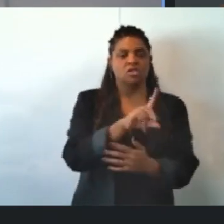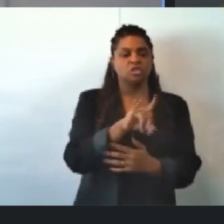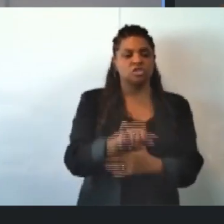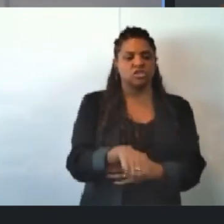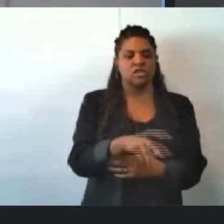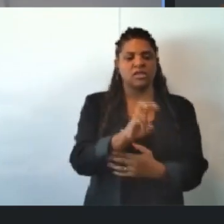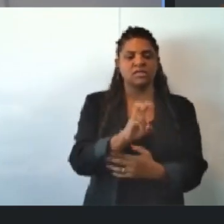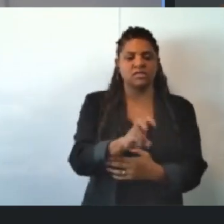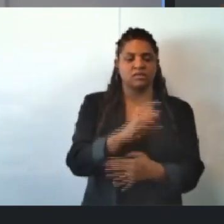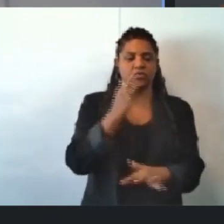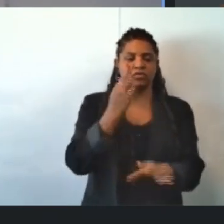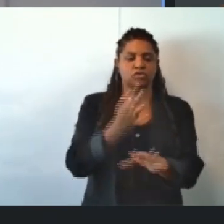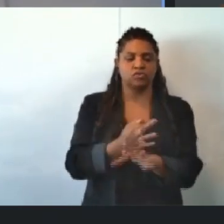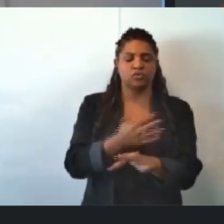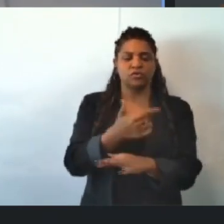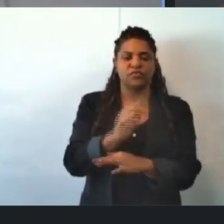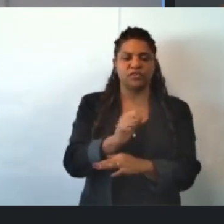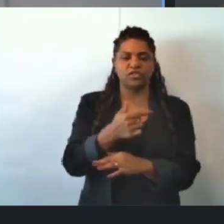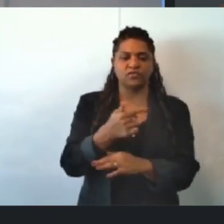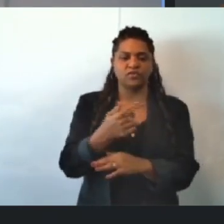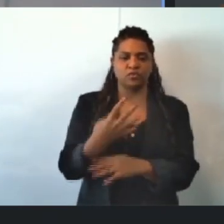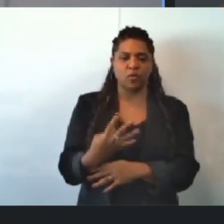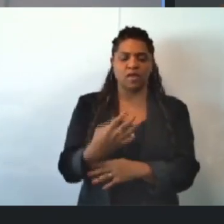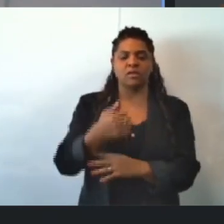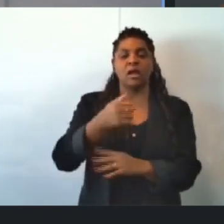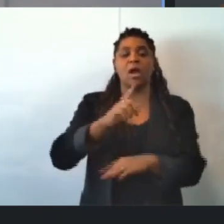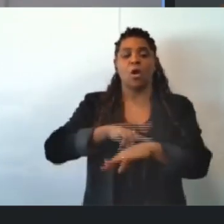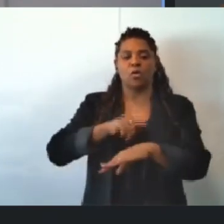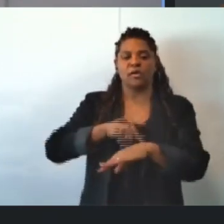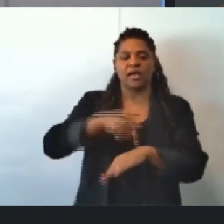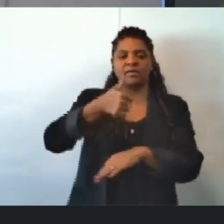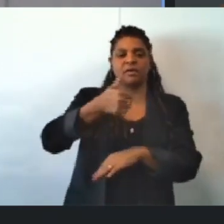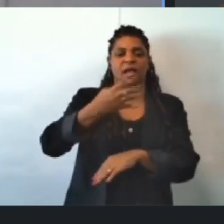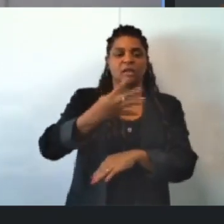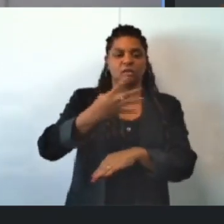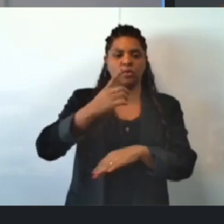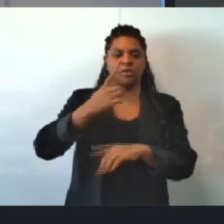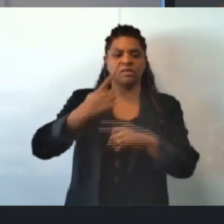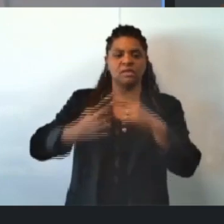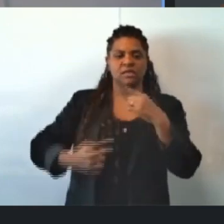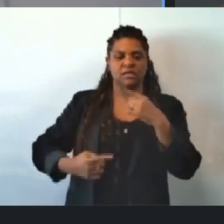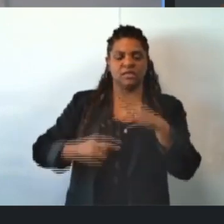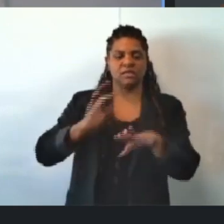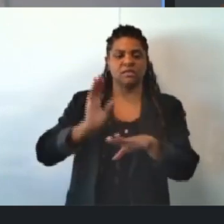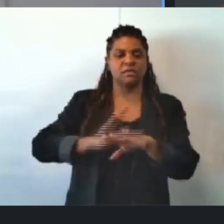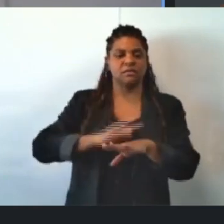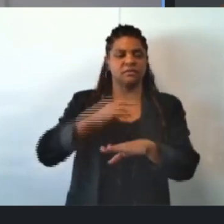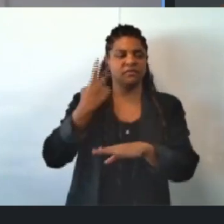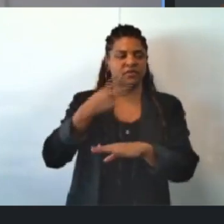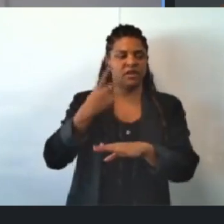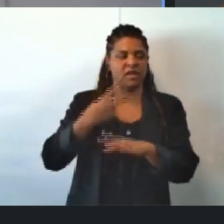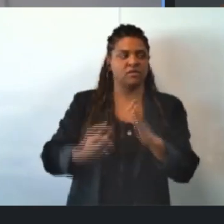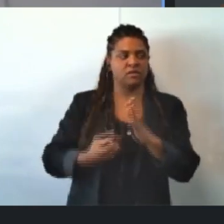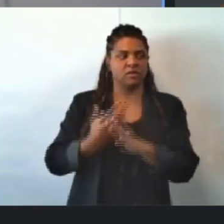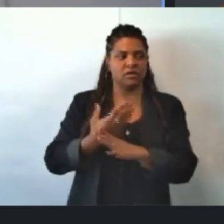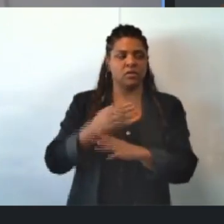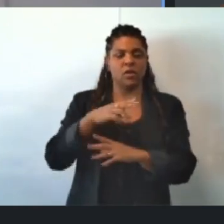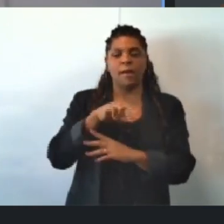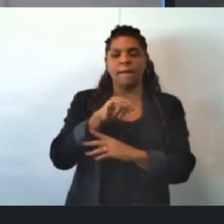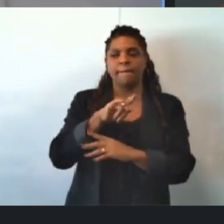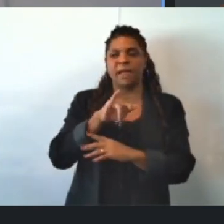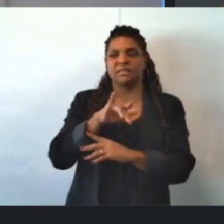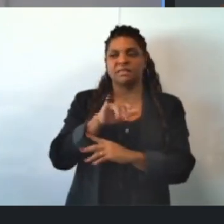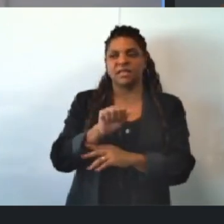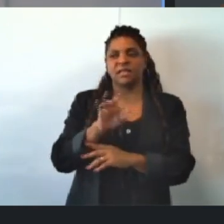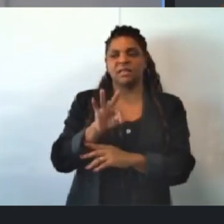30 minutos, na Rua Nivaldo Correia, número 25, de autoria da vereadora Marcela Trópia. Em